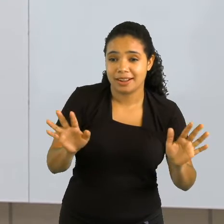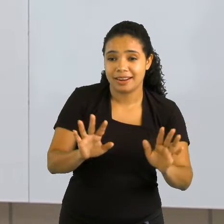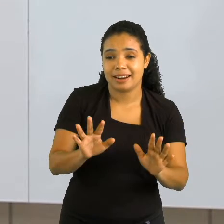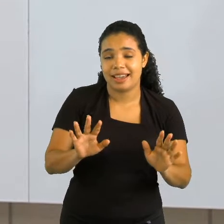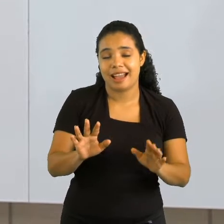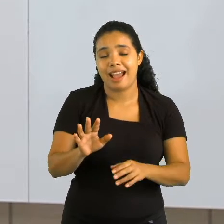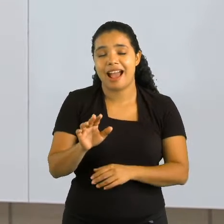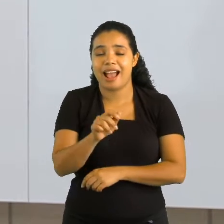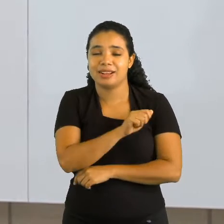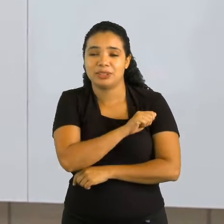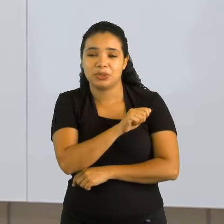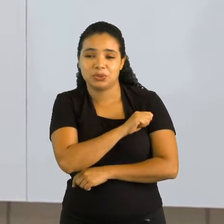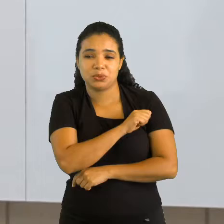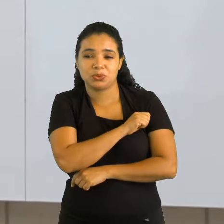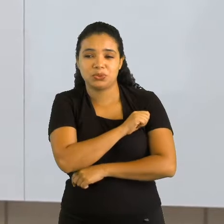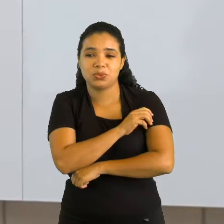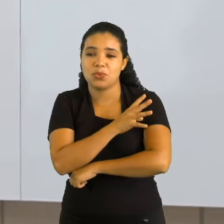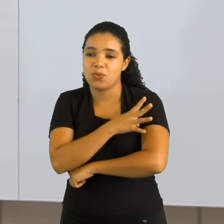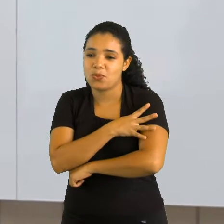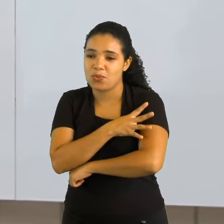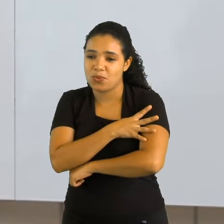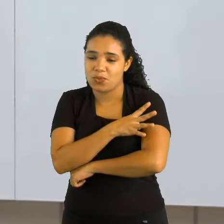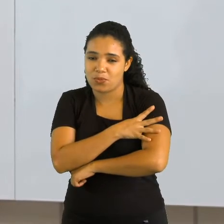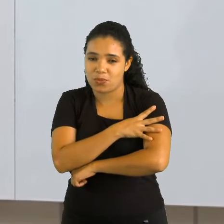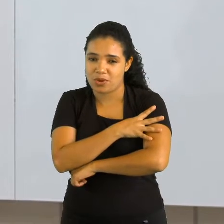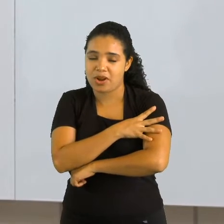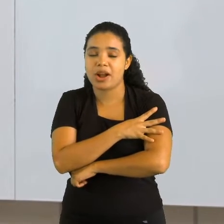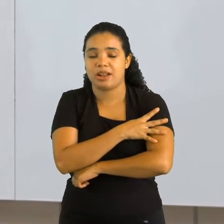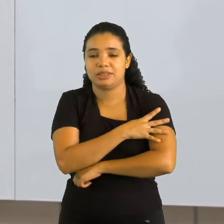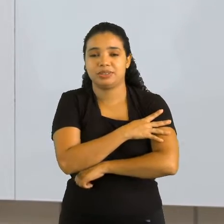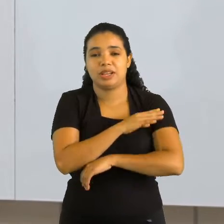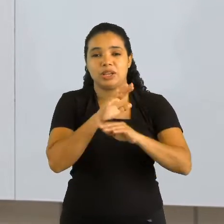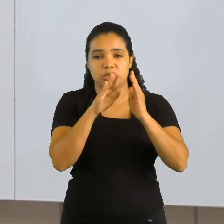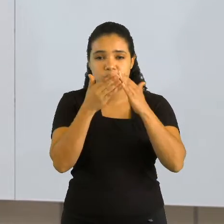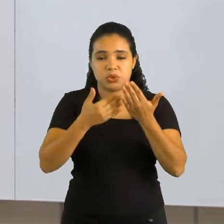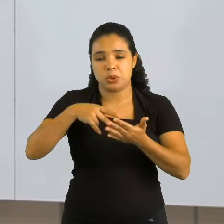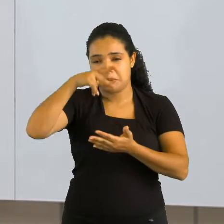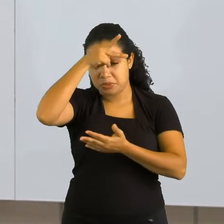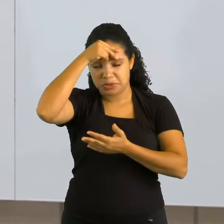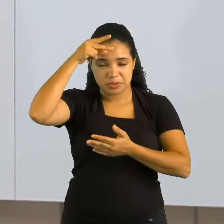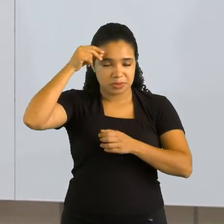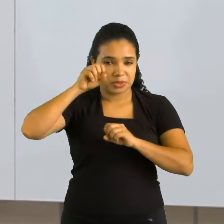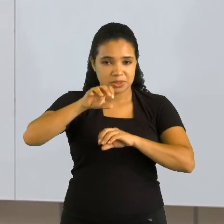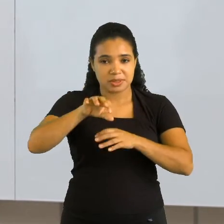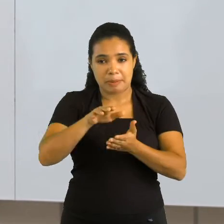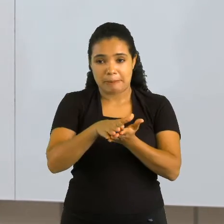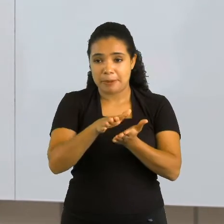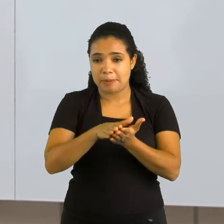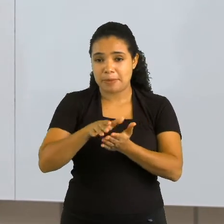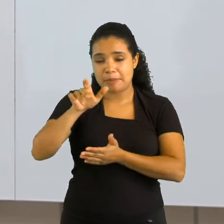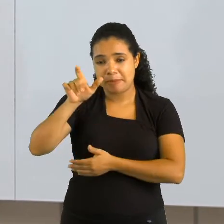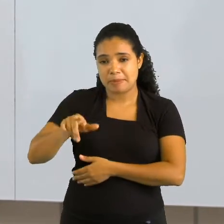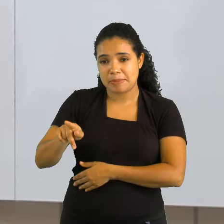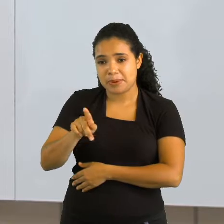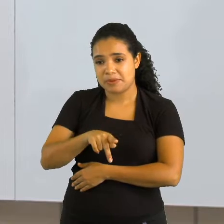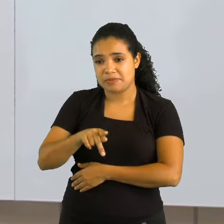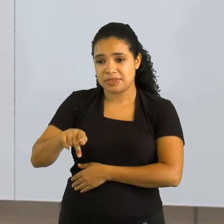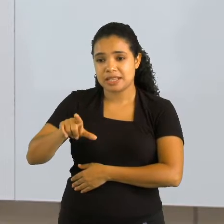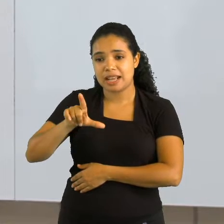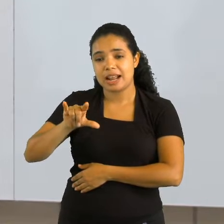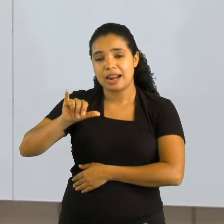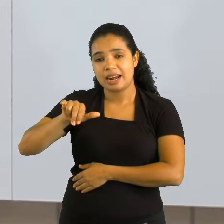queridos alunos do 4º ano da Rede Municipal de Ensino de Palmas. Eu sou a professora